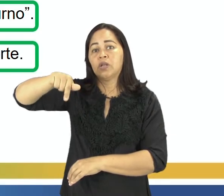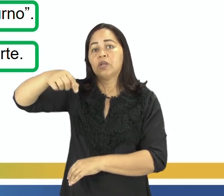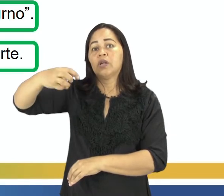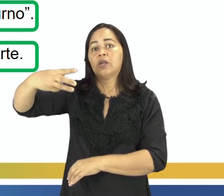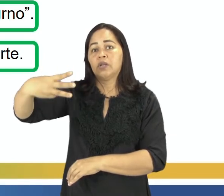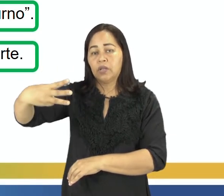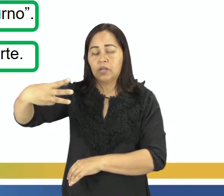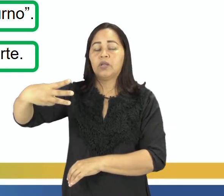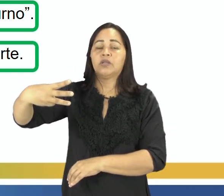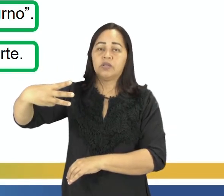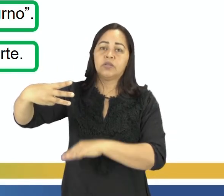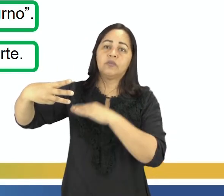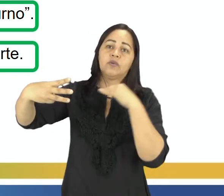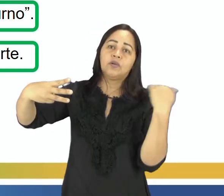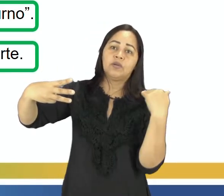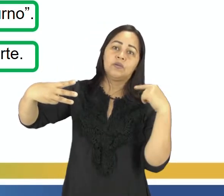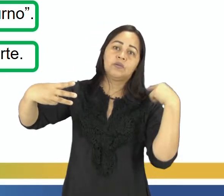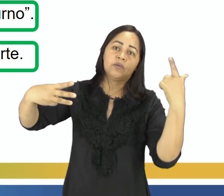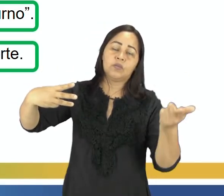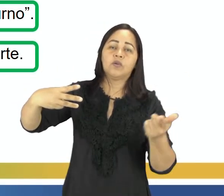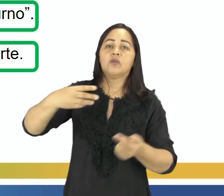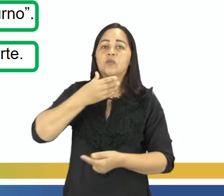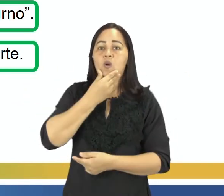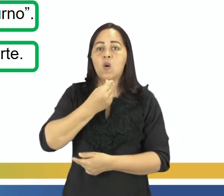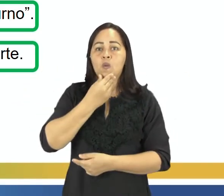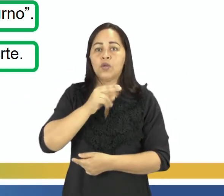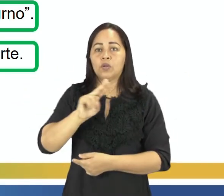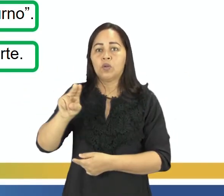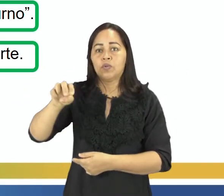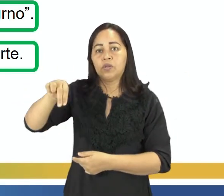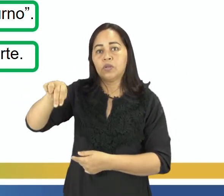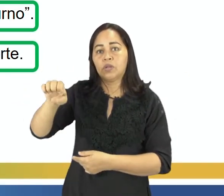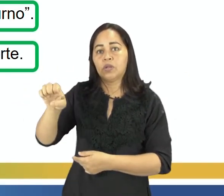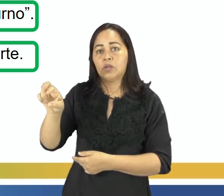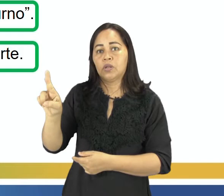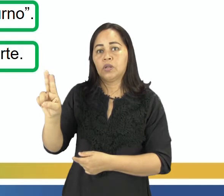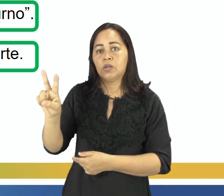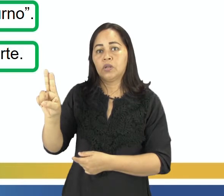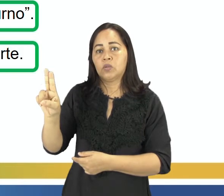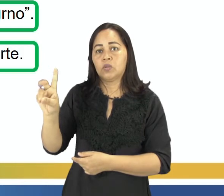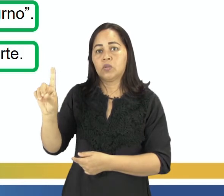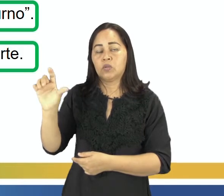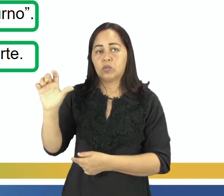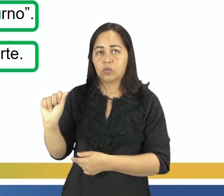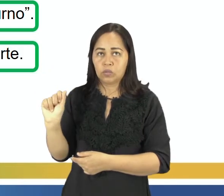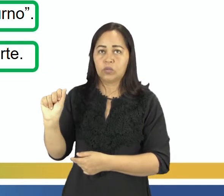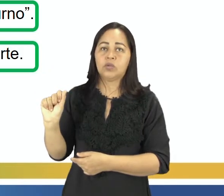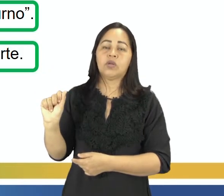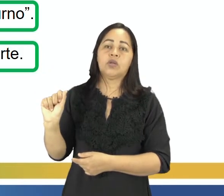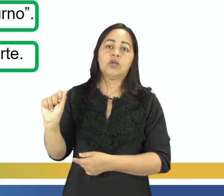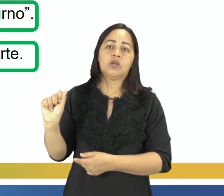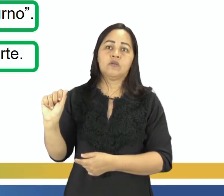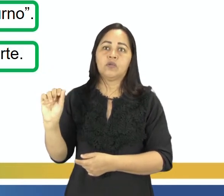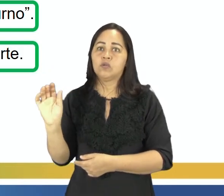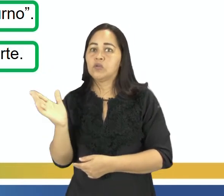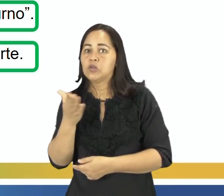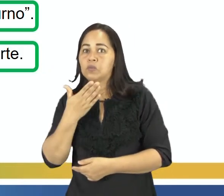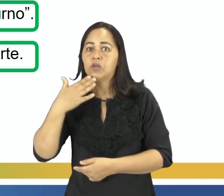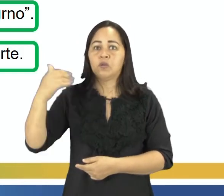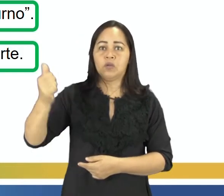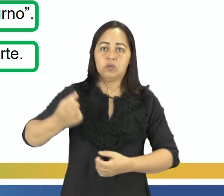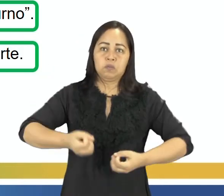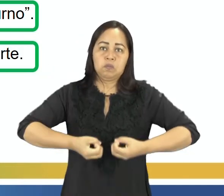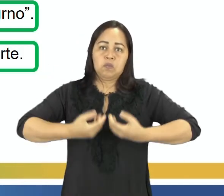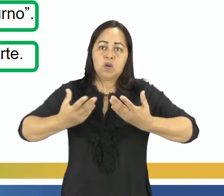antes, 1971, ele recebeu aí o Prêmio Nobel de Literatura, se consagrando um dos maiores